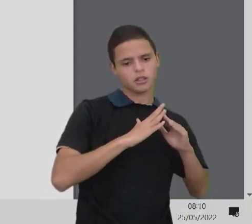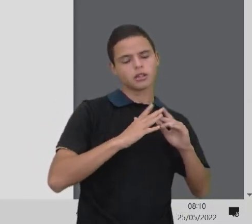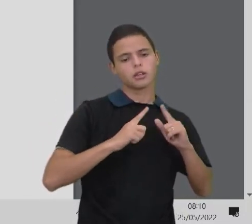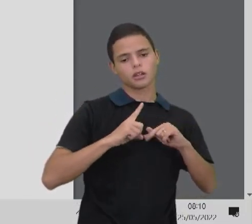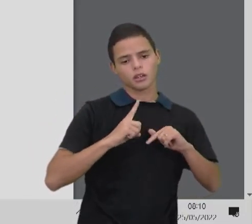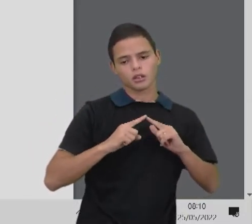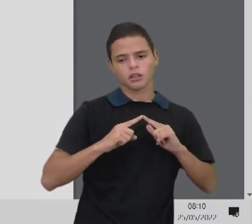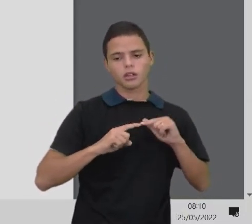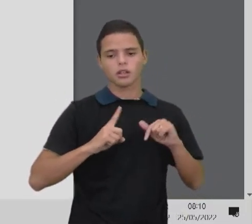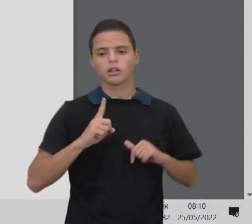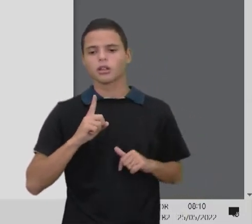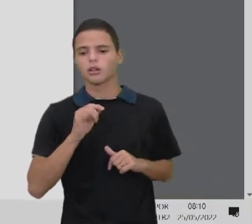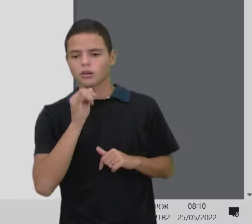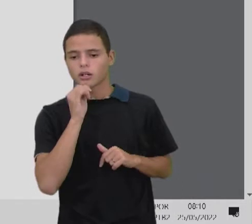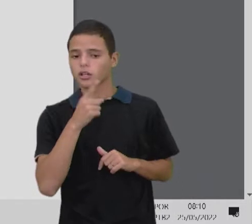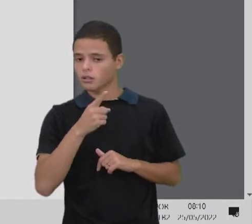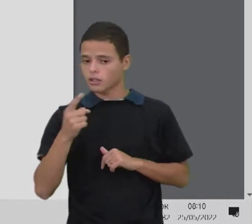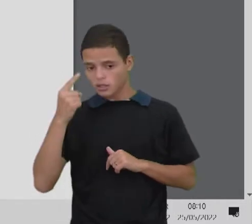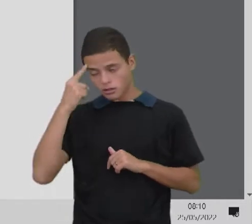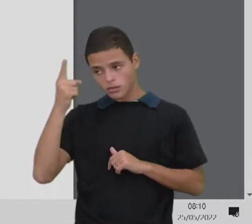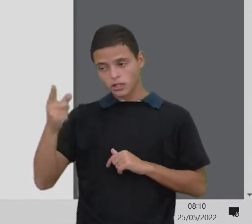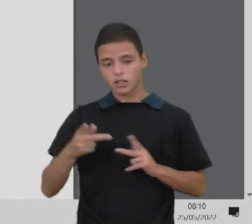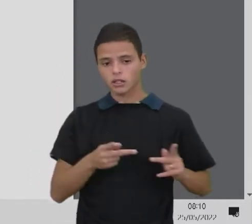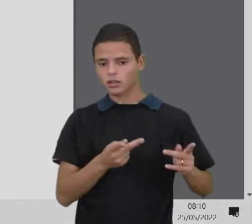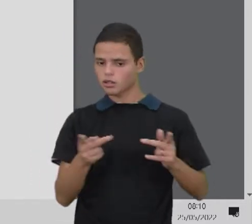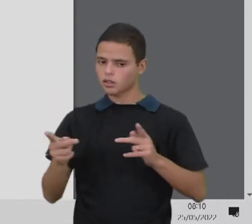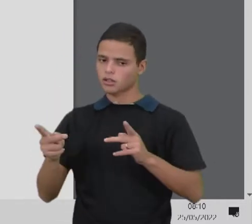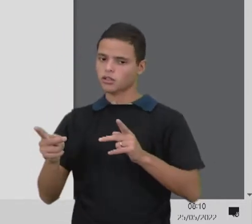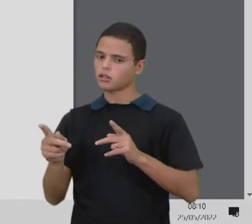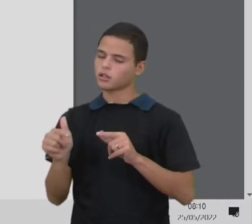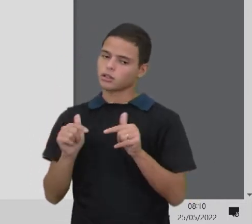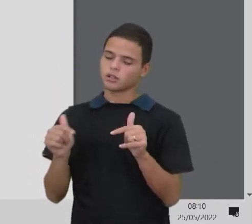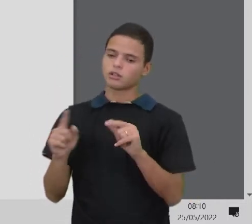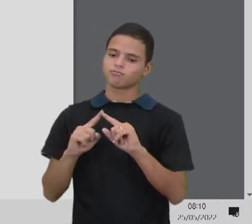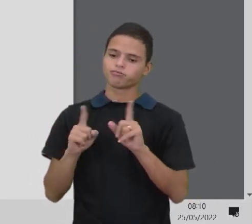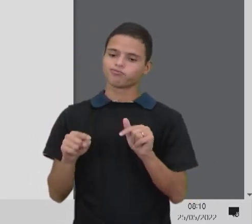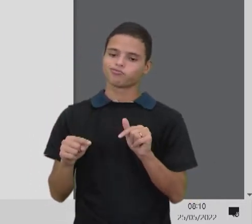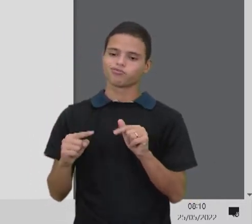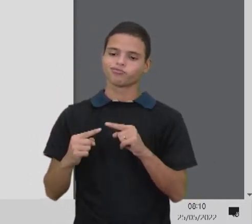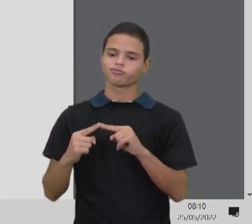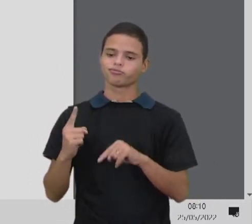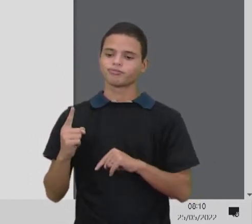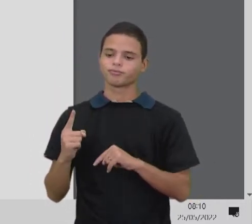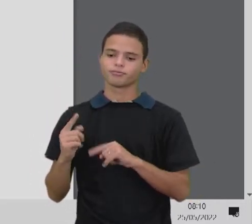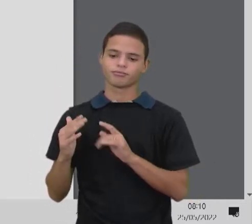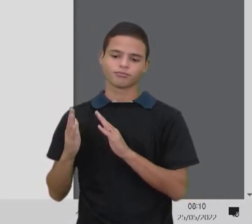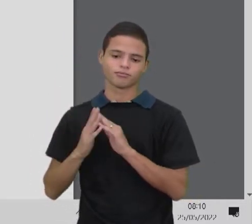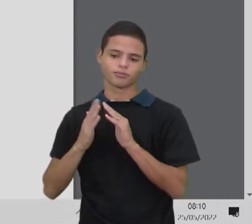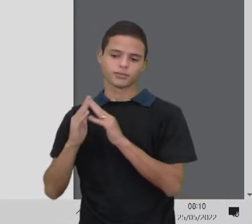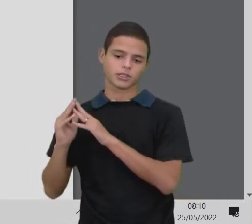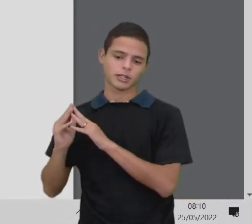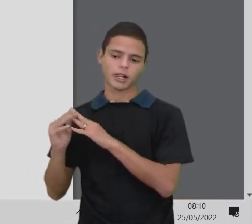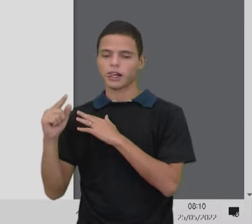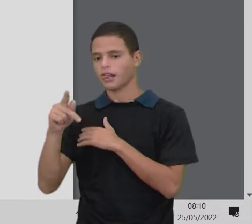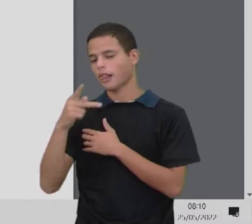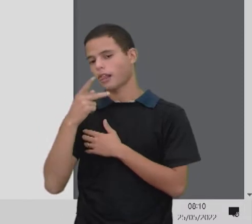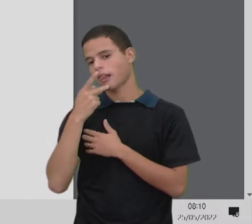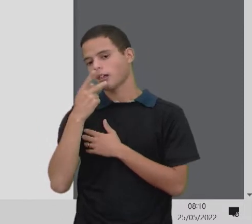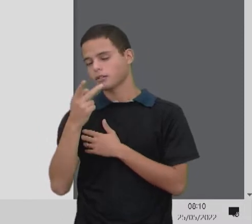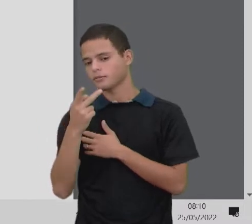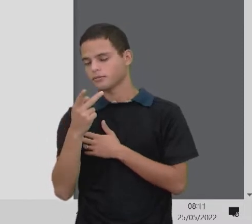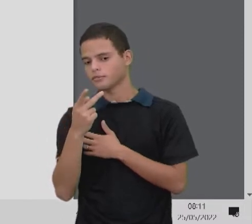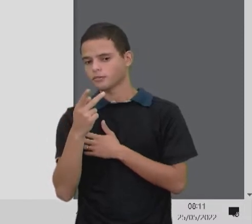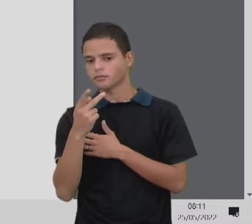você está pensando em vender um serviço, ele não é considerado residência. Então, você não pode falar que o